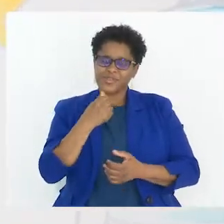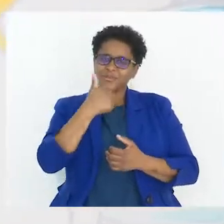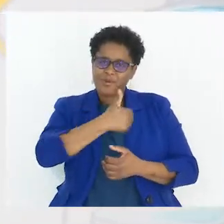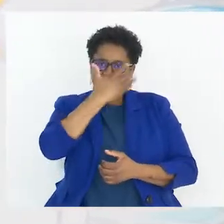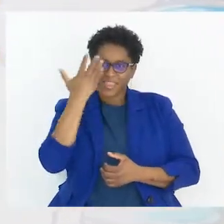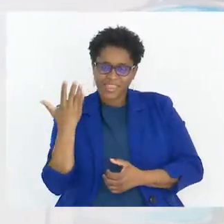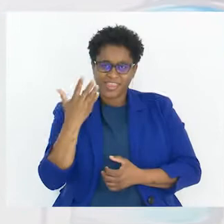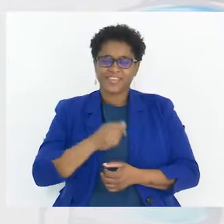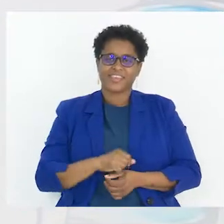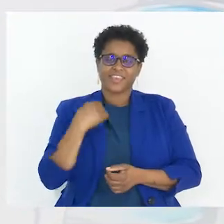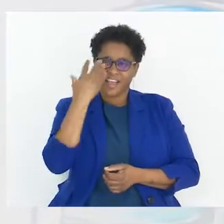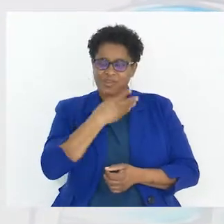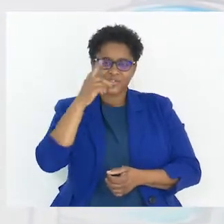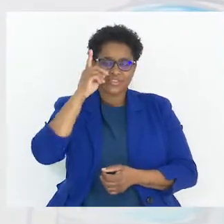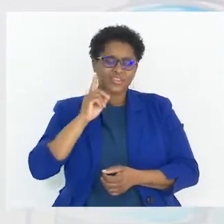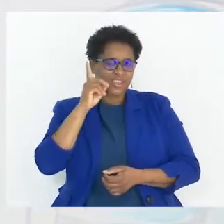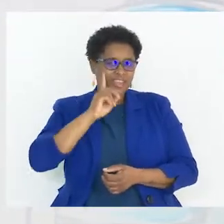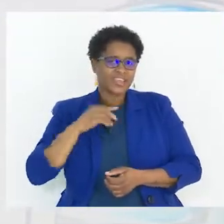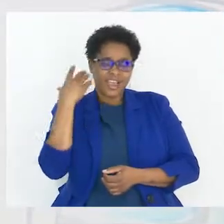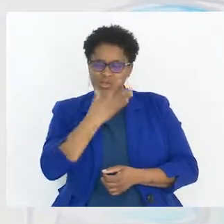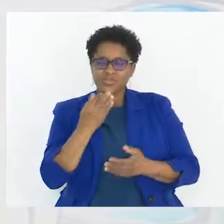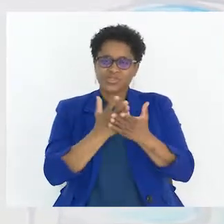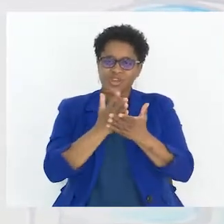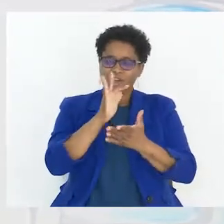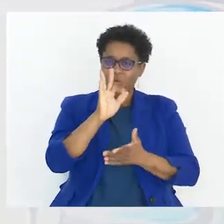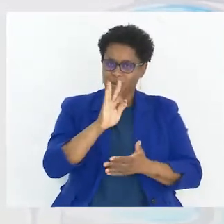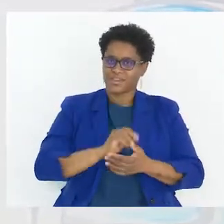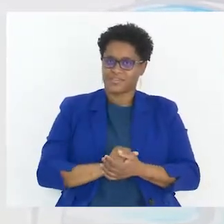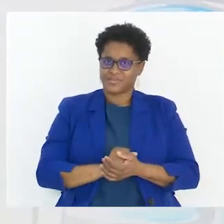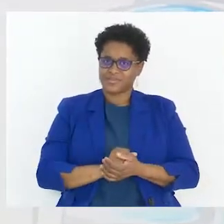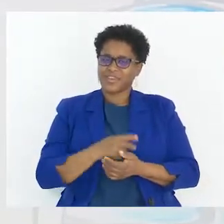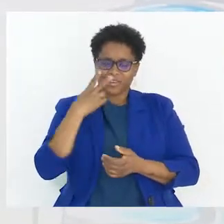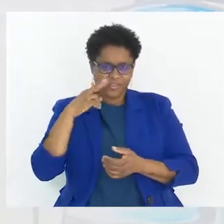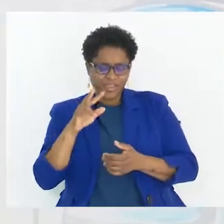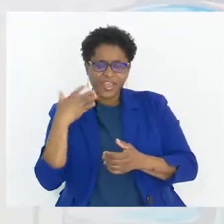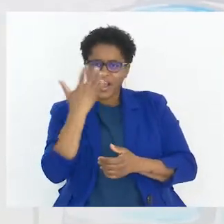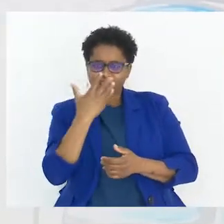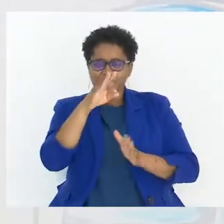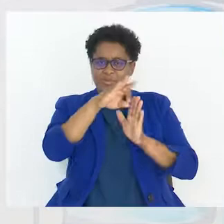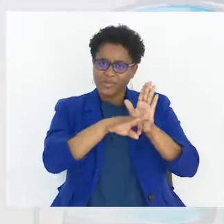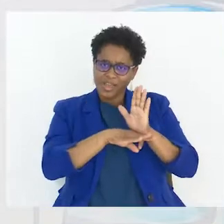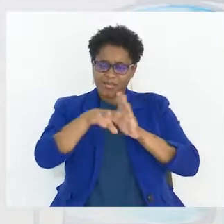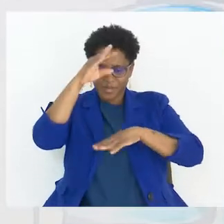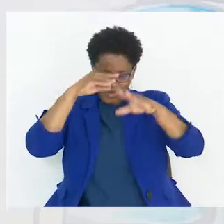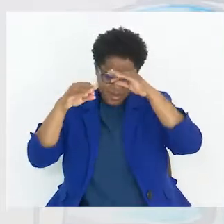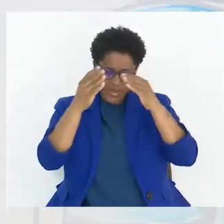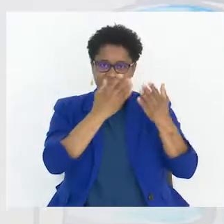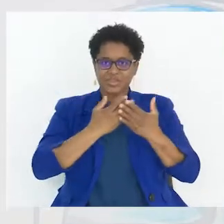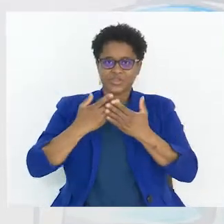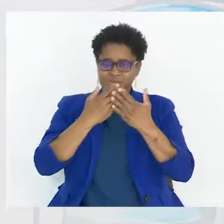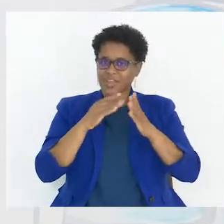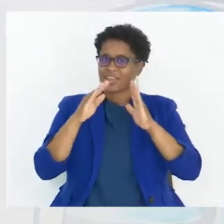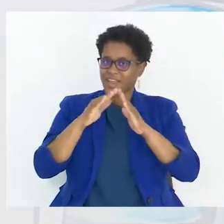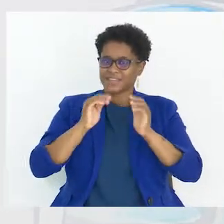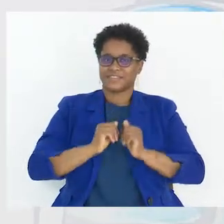bom dia, alunos e alunas do 4º ano que acompanham as aulas no programa Aprender